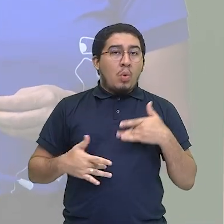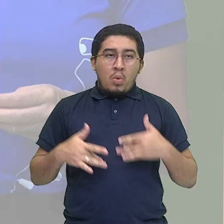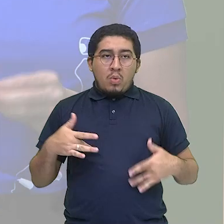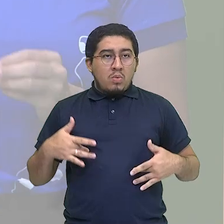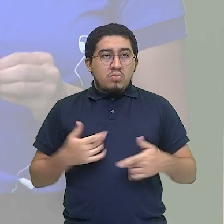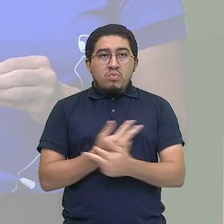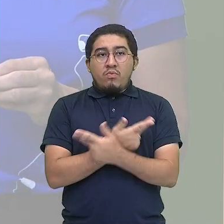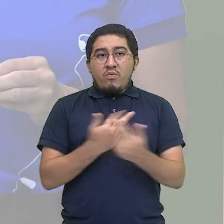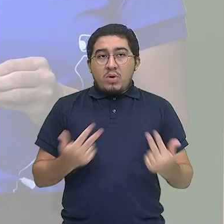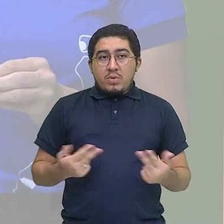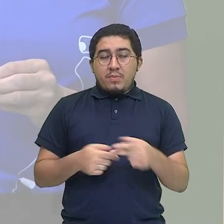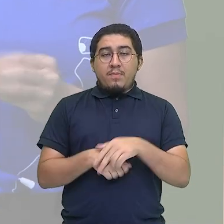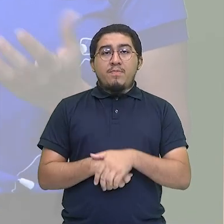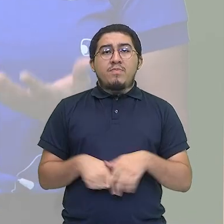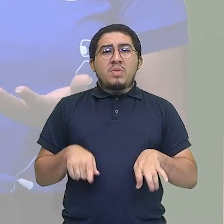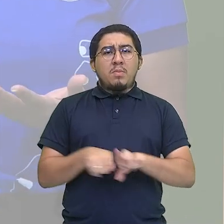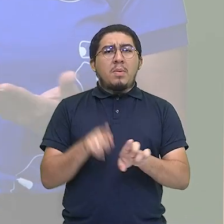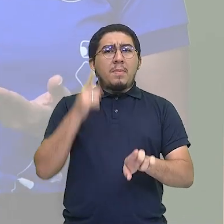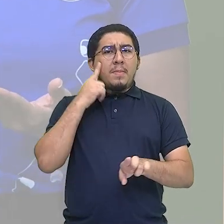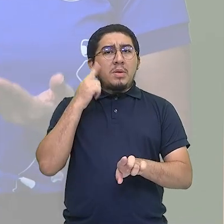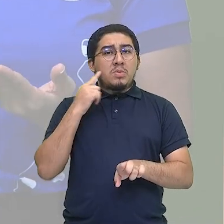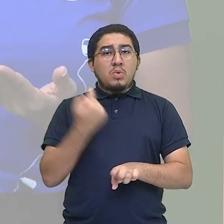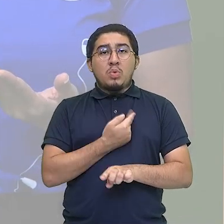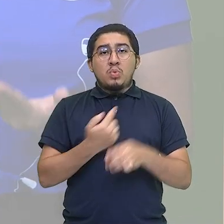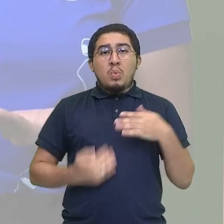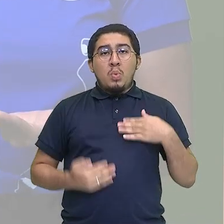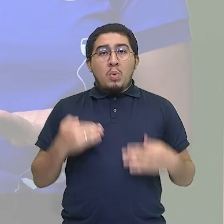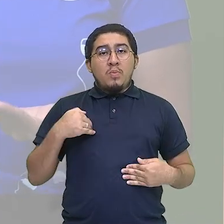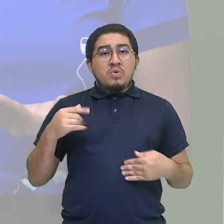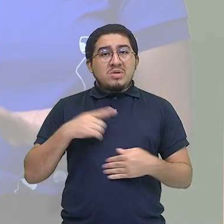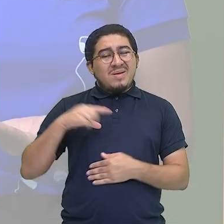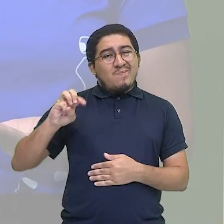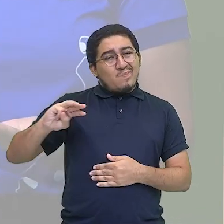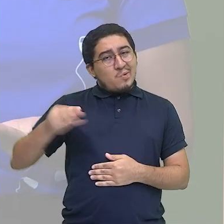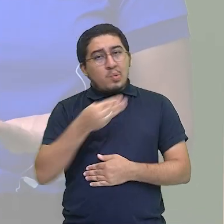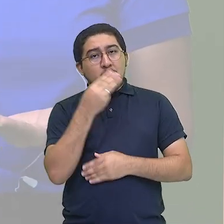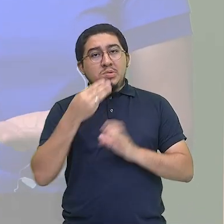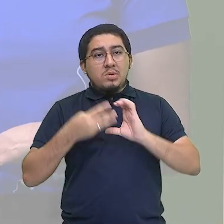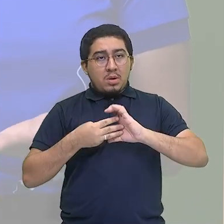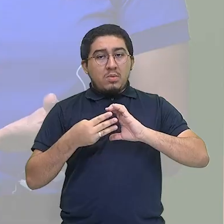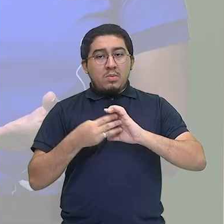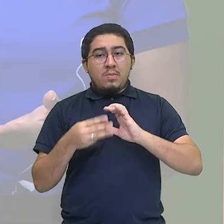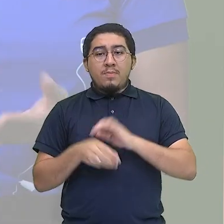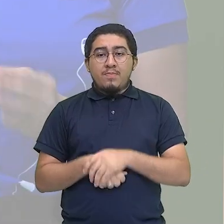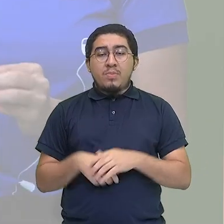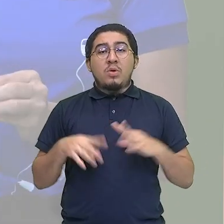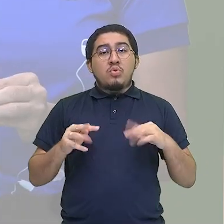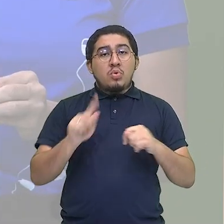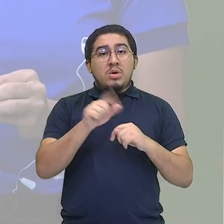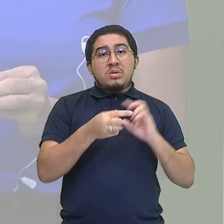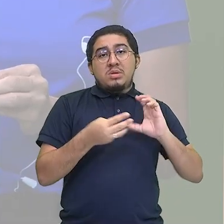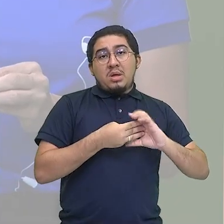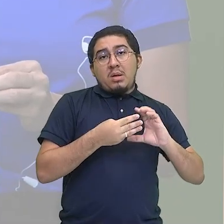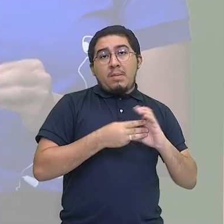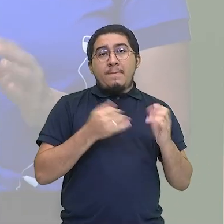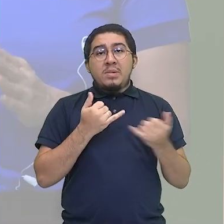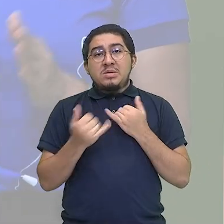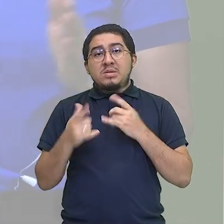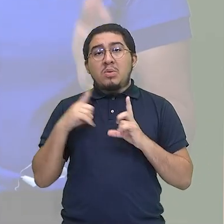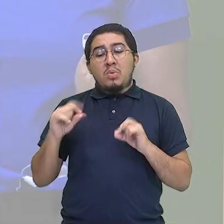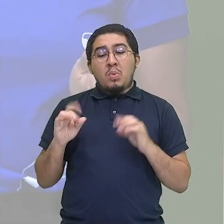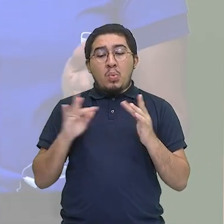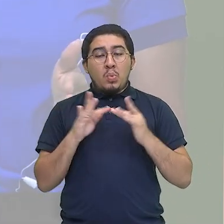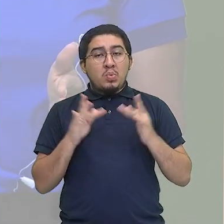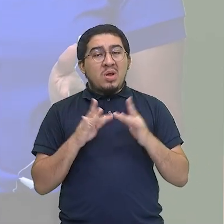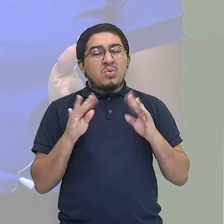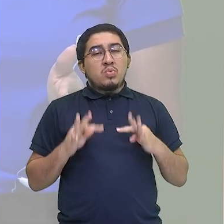gente compreender, imaginem vocês, nosso corpo é formado por milhões de células e todas elas é como se elas tivessem acesso a